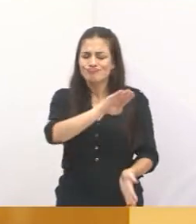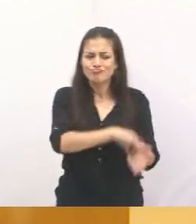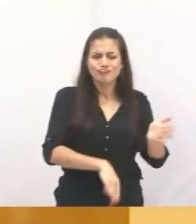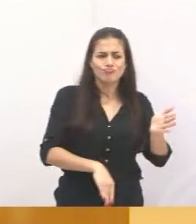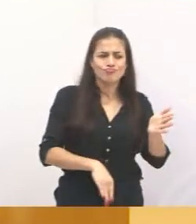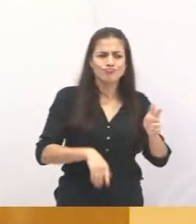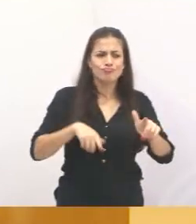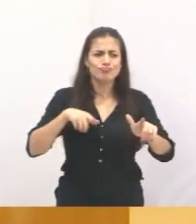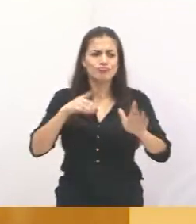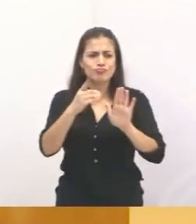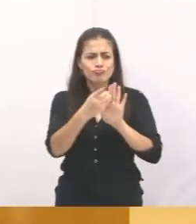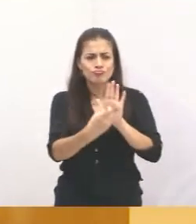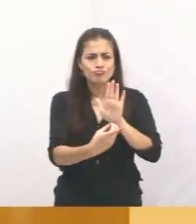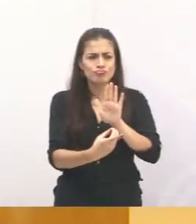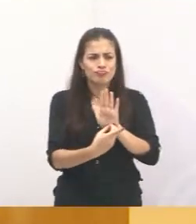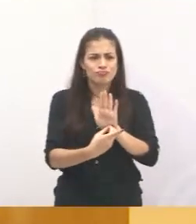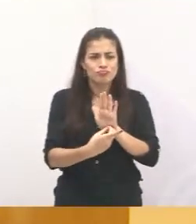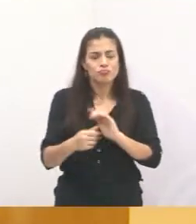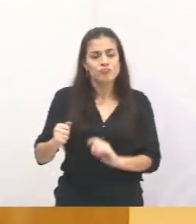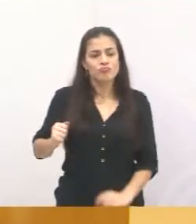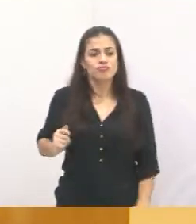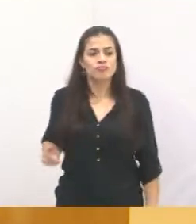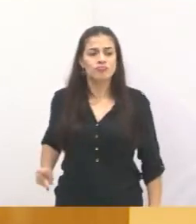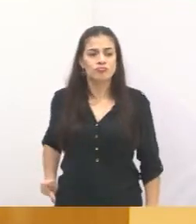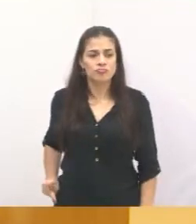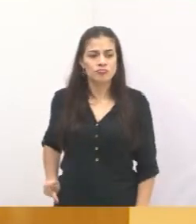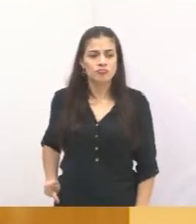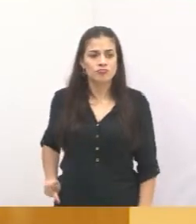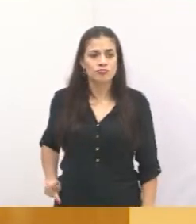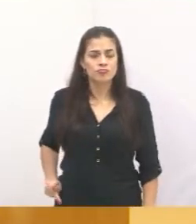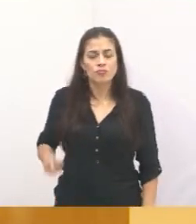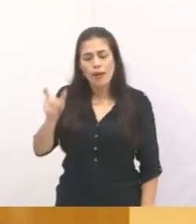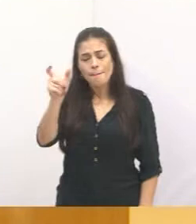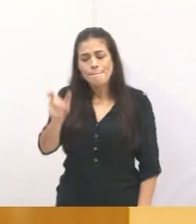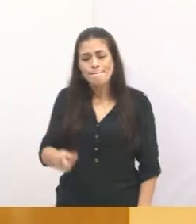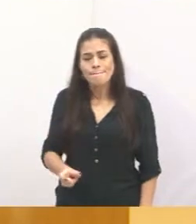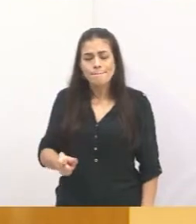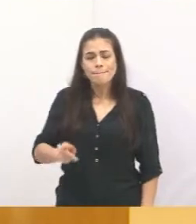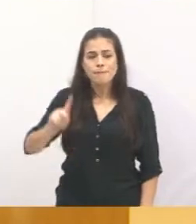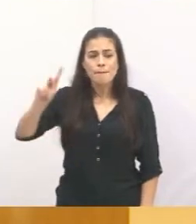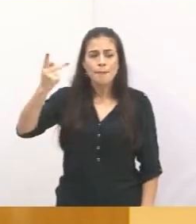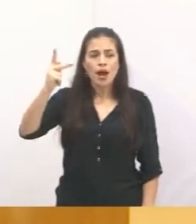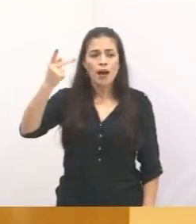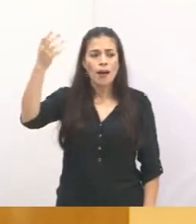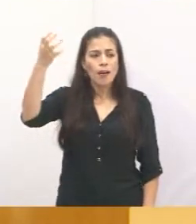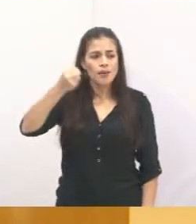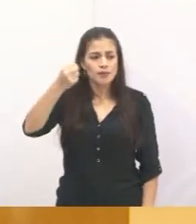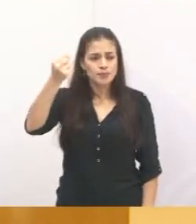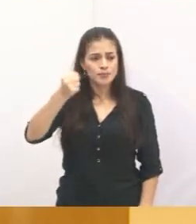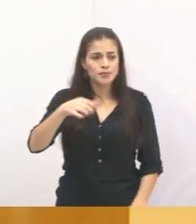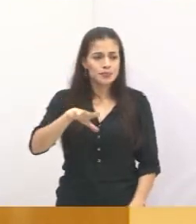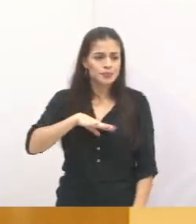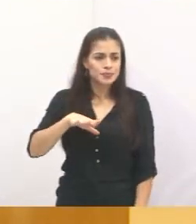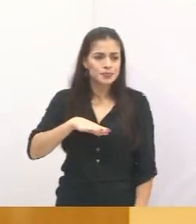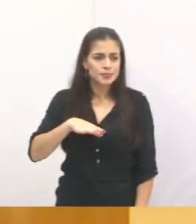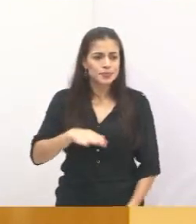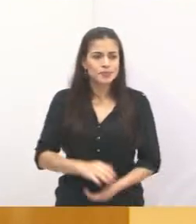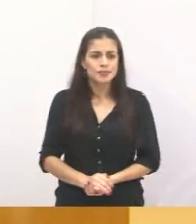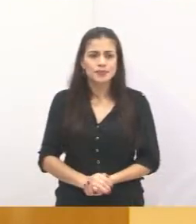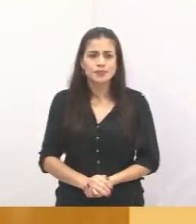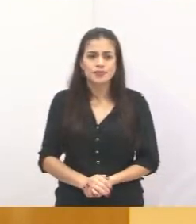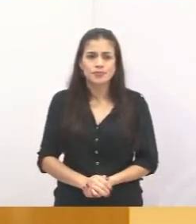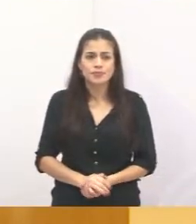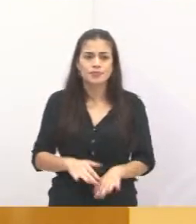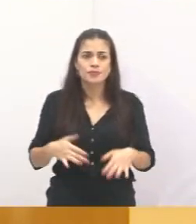e pensionistas do município. Isso não está em discussão nesse momento, mas deixarei para o